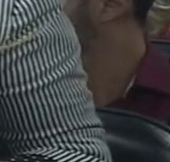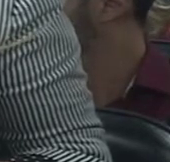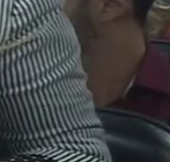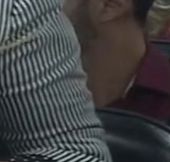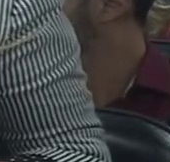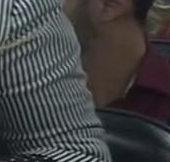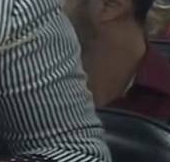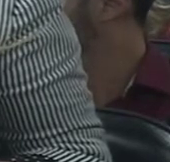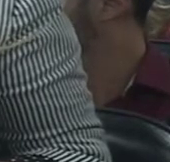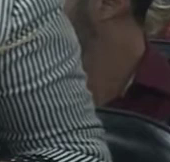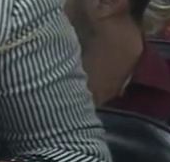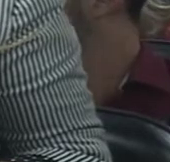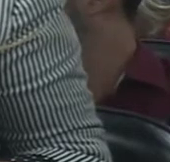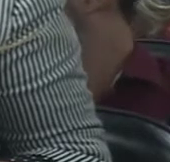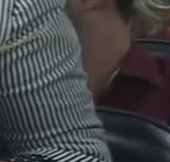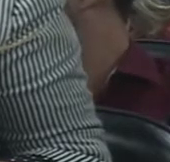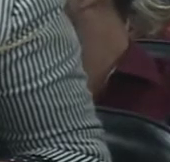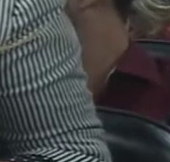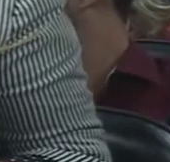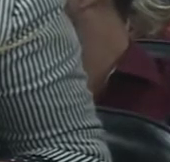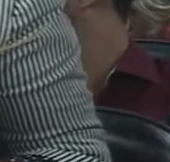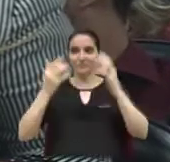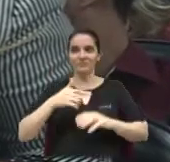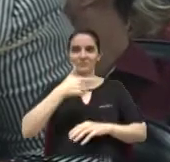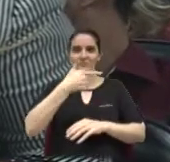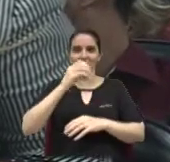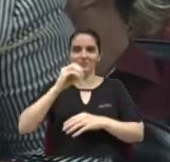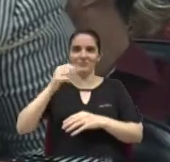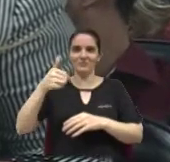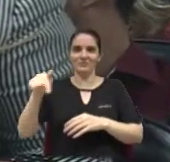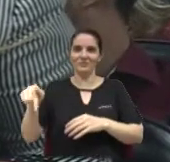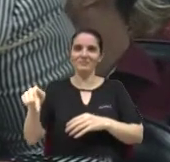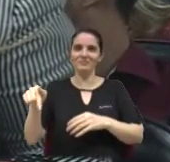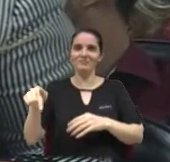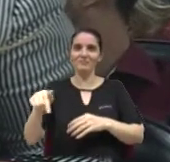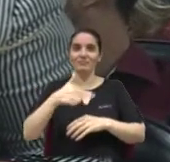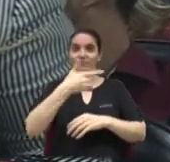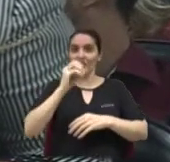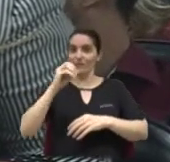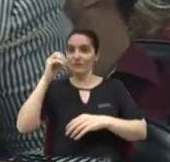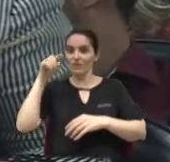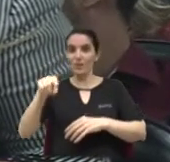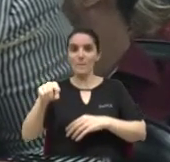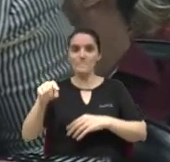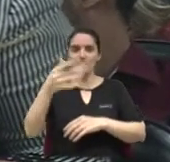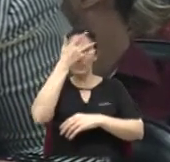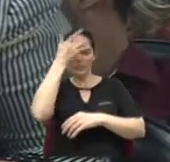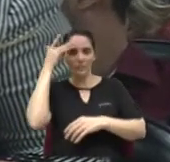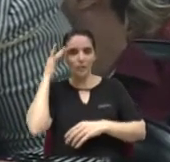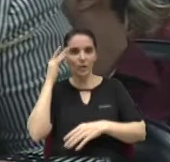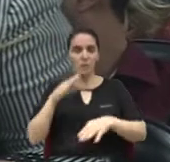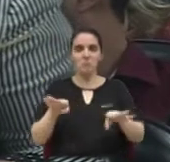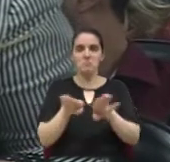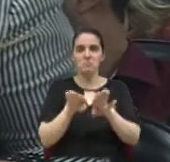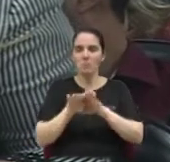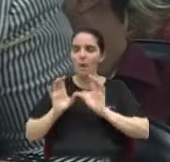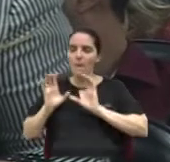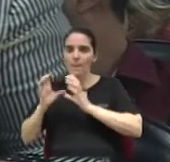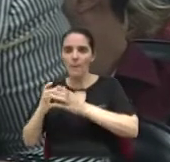de aproximadamente 20 mil pessoas. Além da apresentação das bandas de